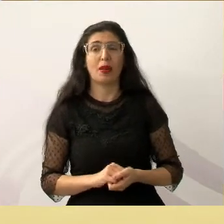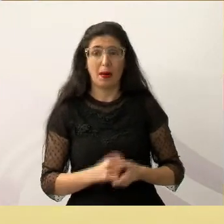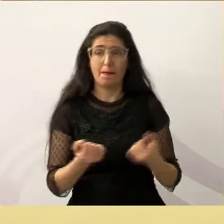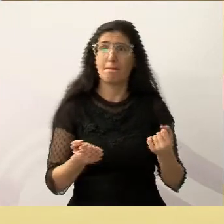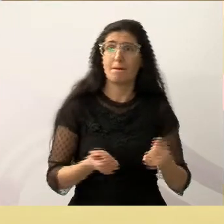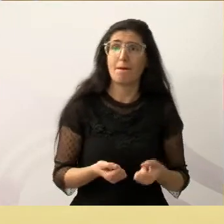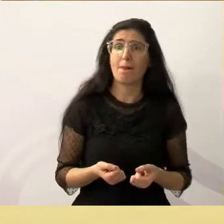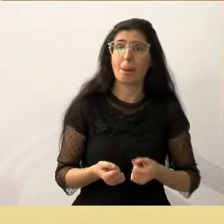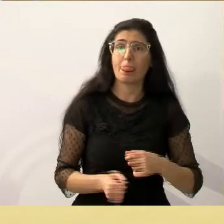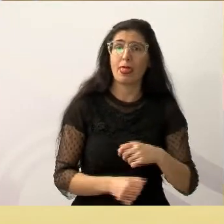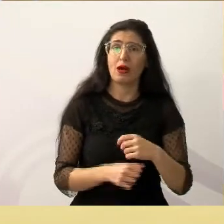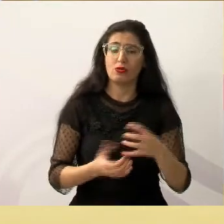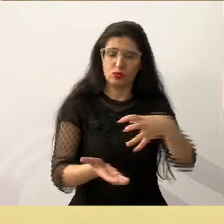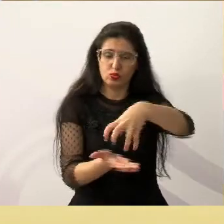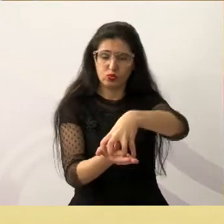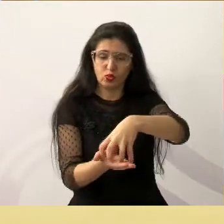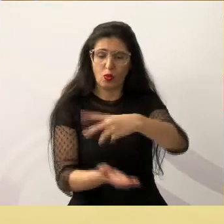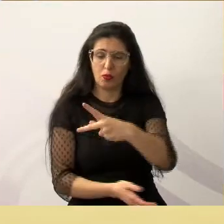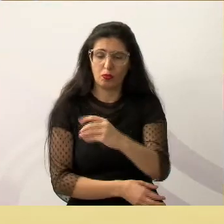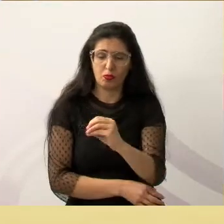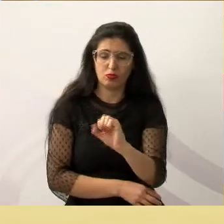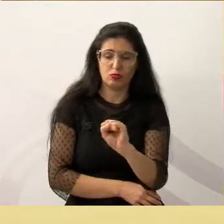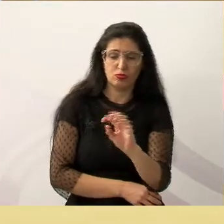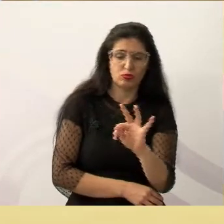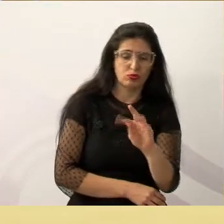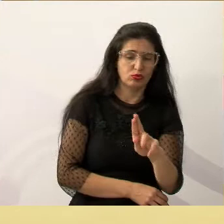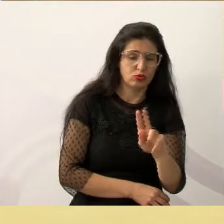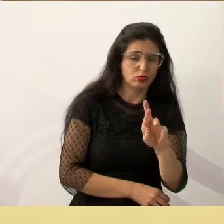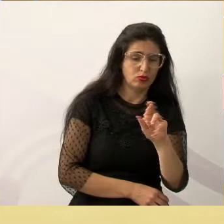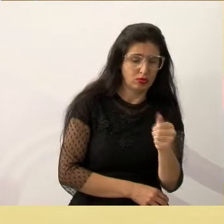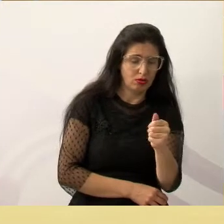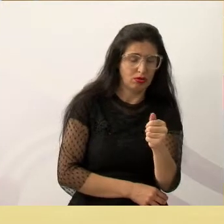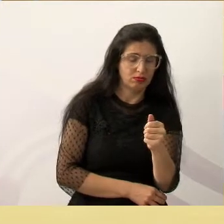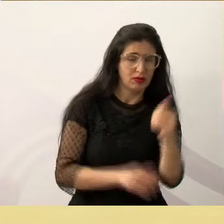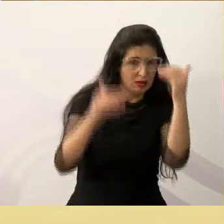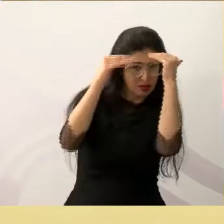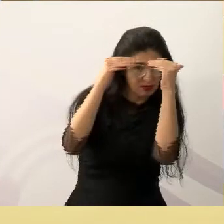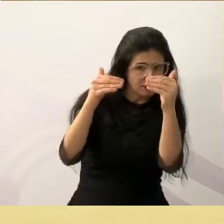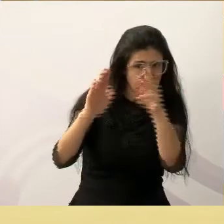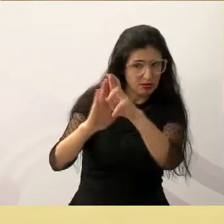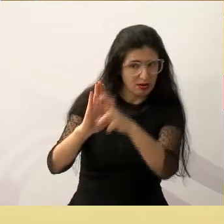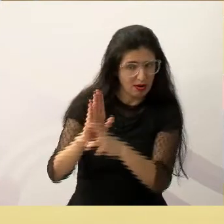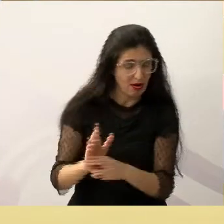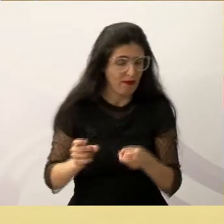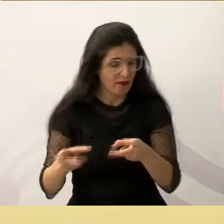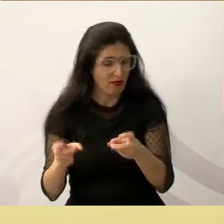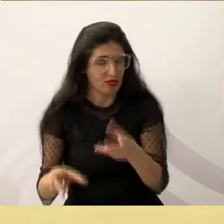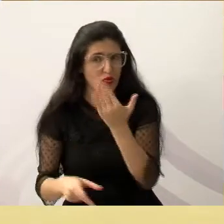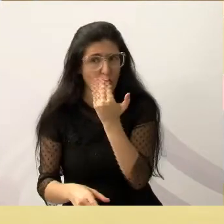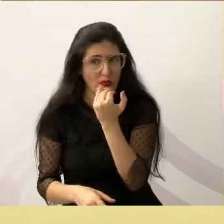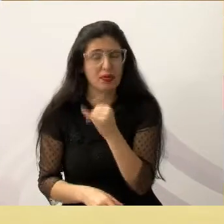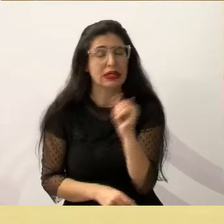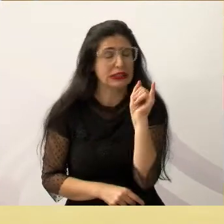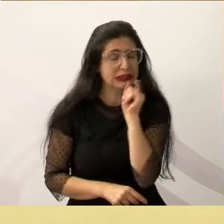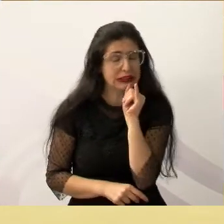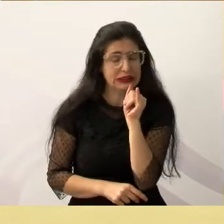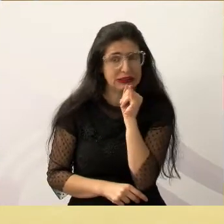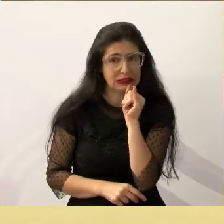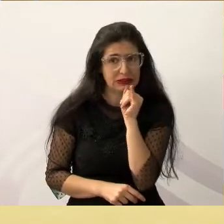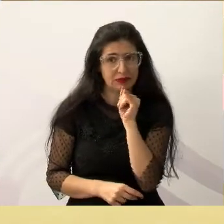que tem lá um local onde vende alimentos, onde vende outros produtos também em